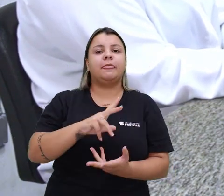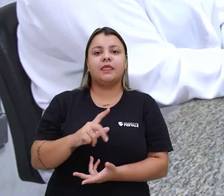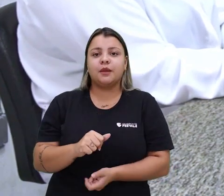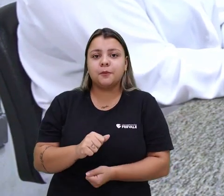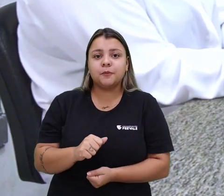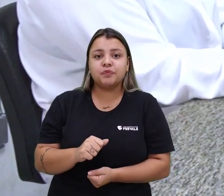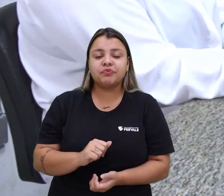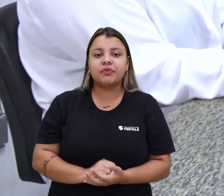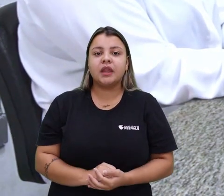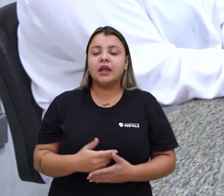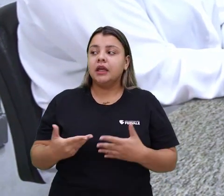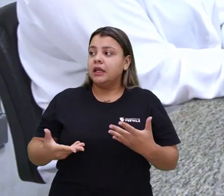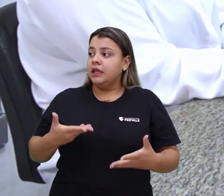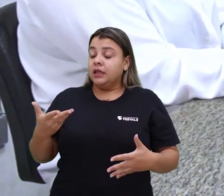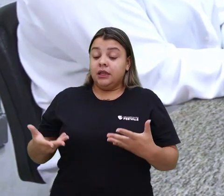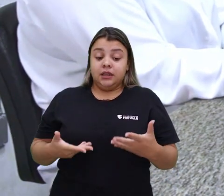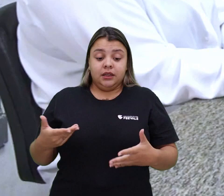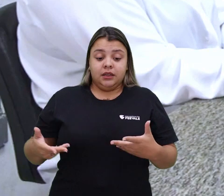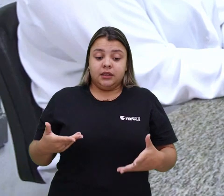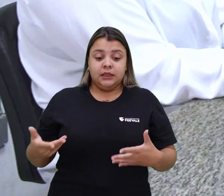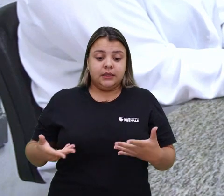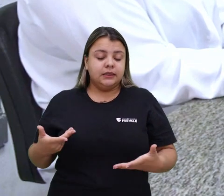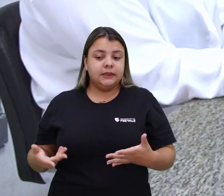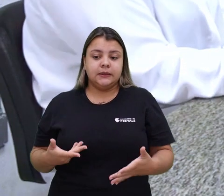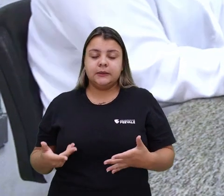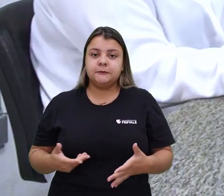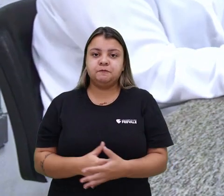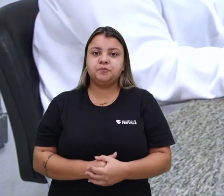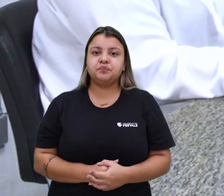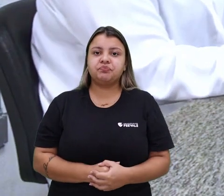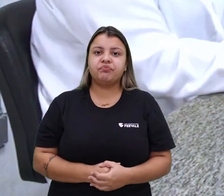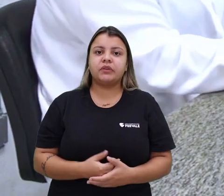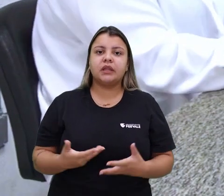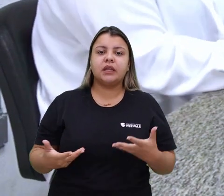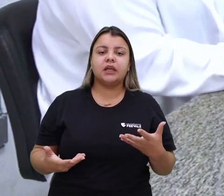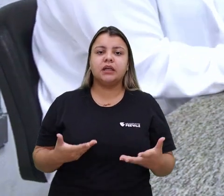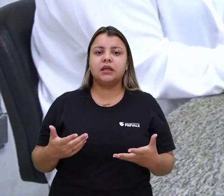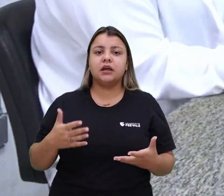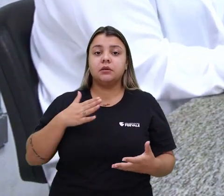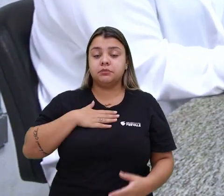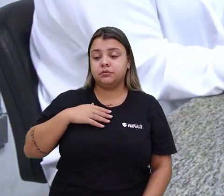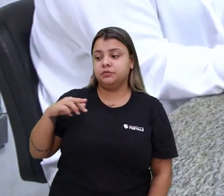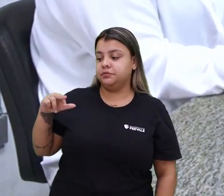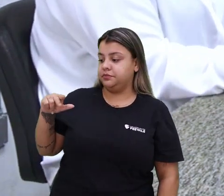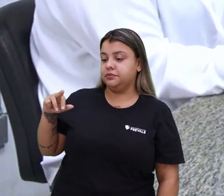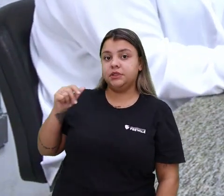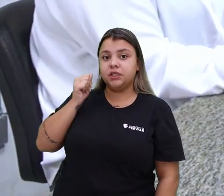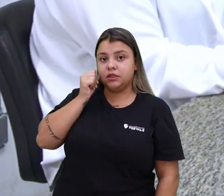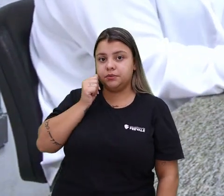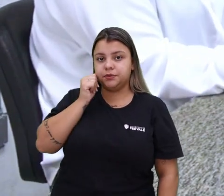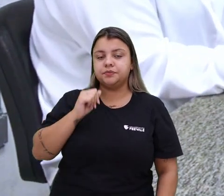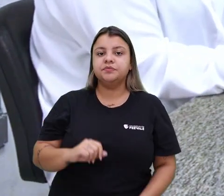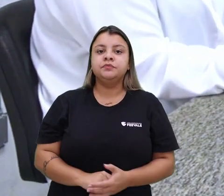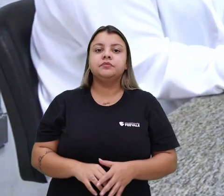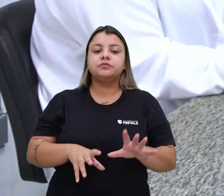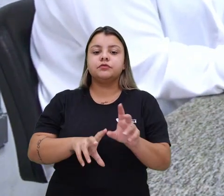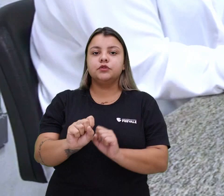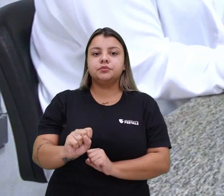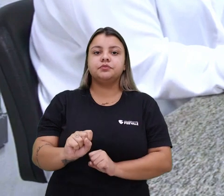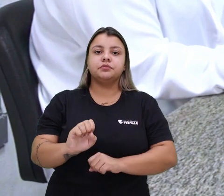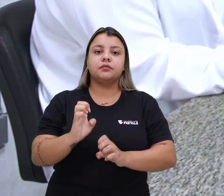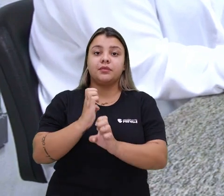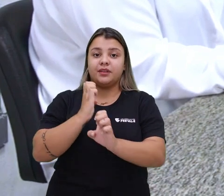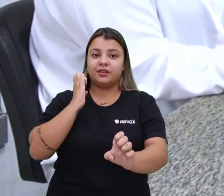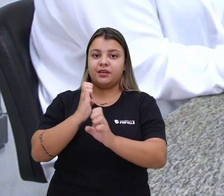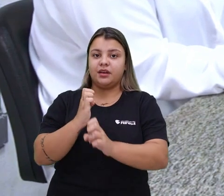mundo e aí aí a minha irmã que ela era formada engenheiria de